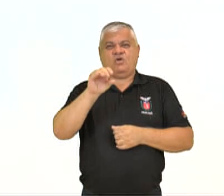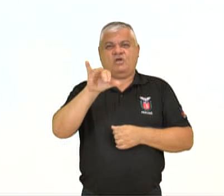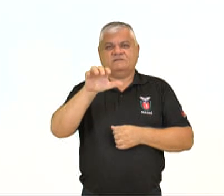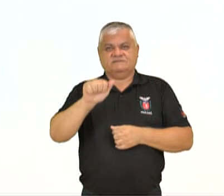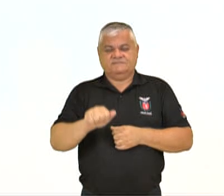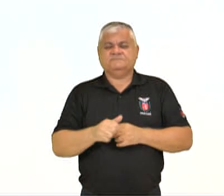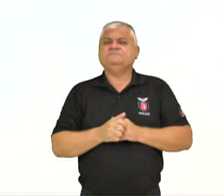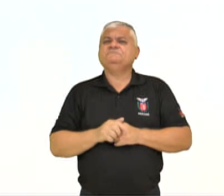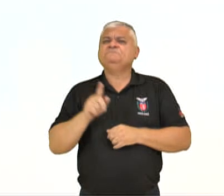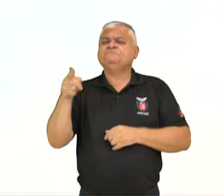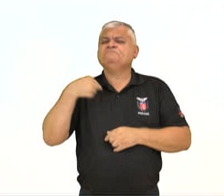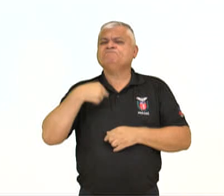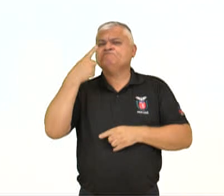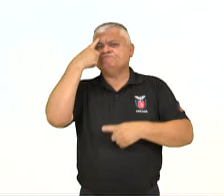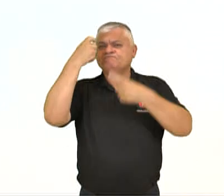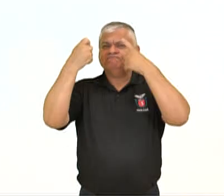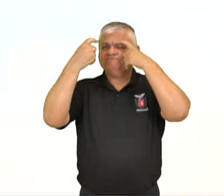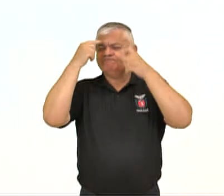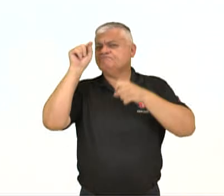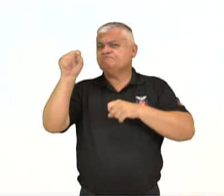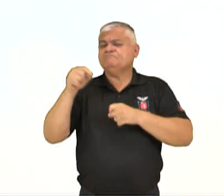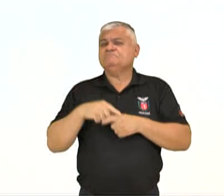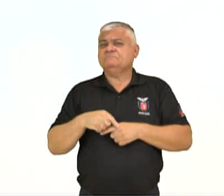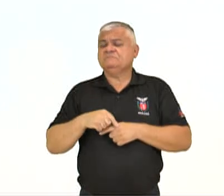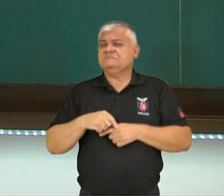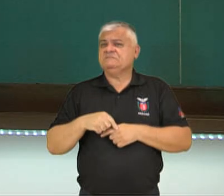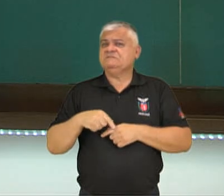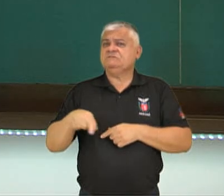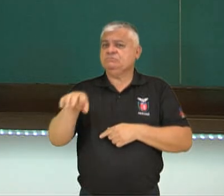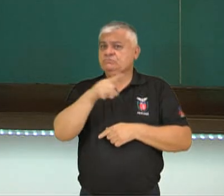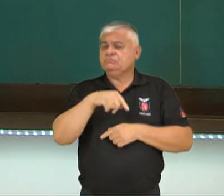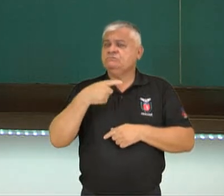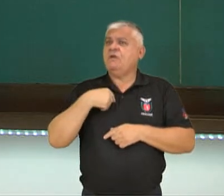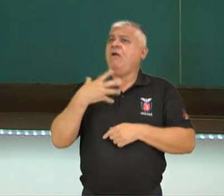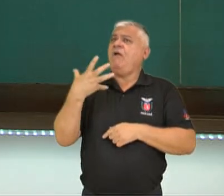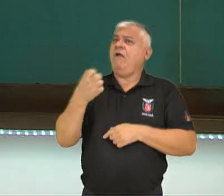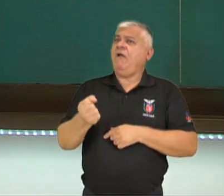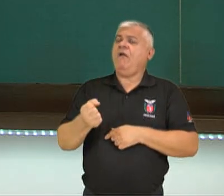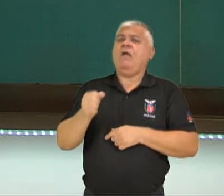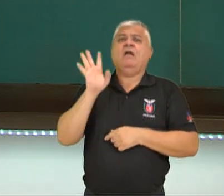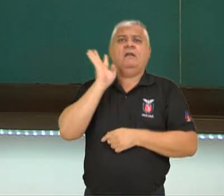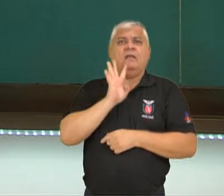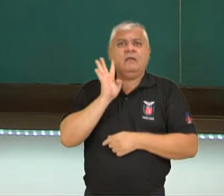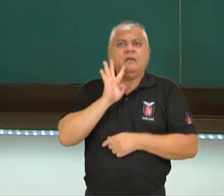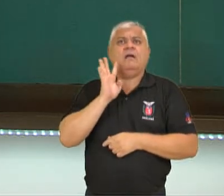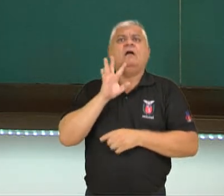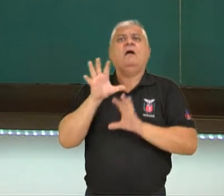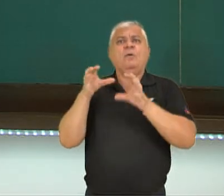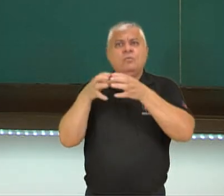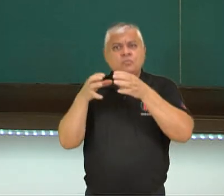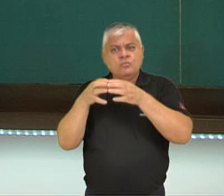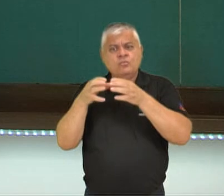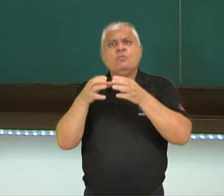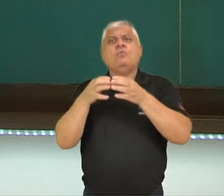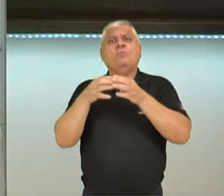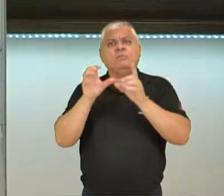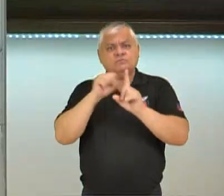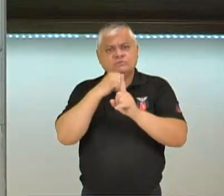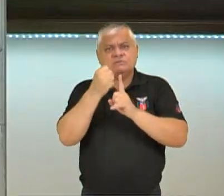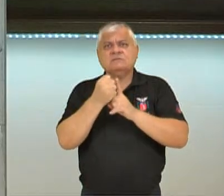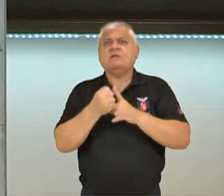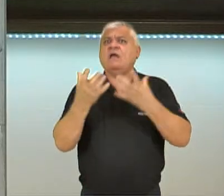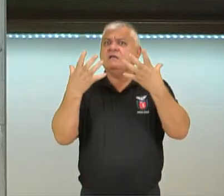de Adam Smith, ela foi muito bem recebida por um grupo específico da sociedade, que foram os burgueses.